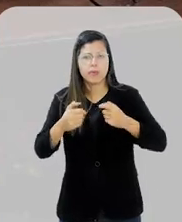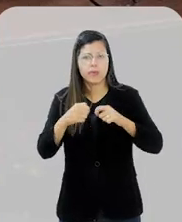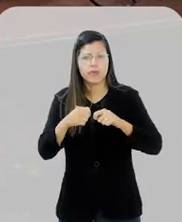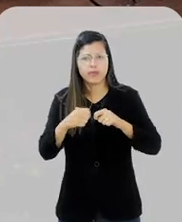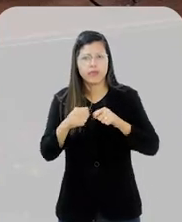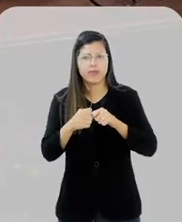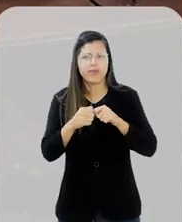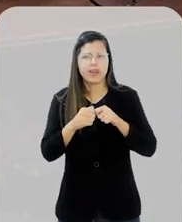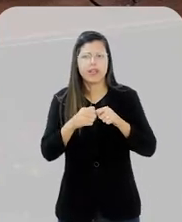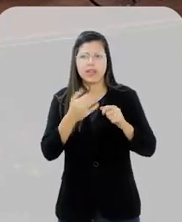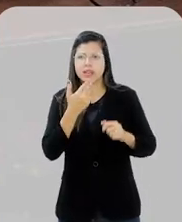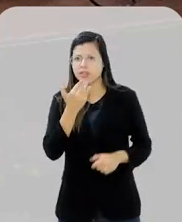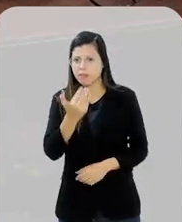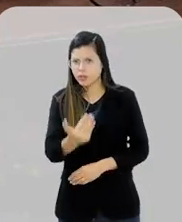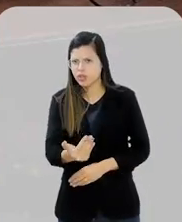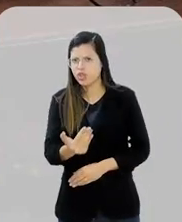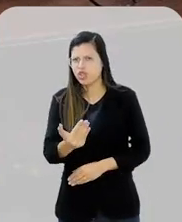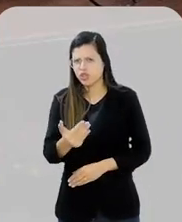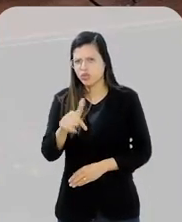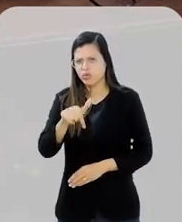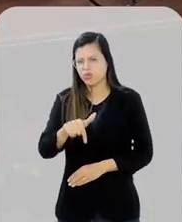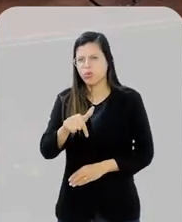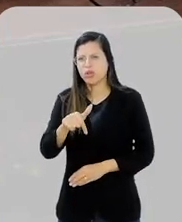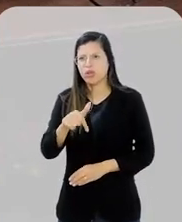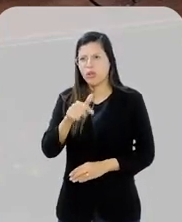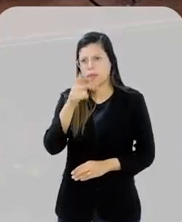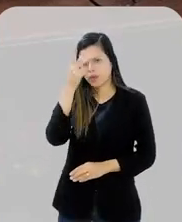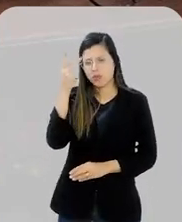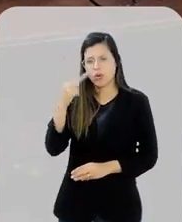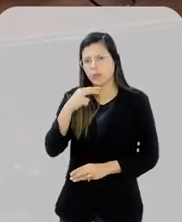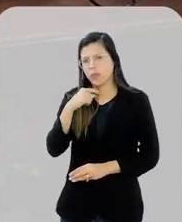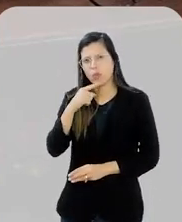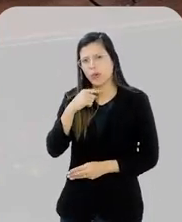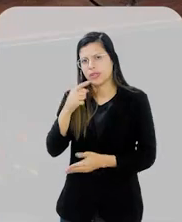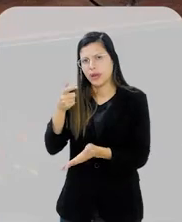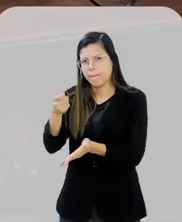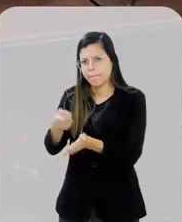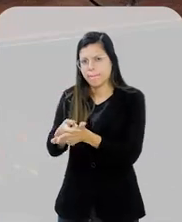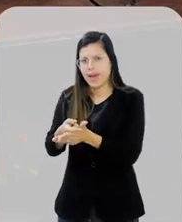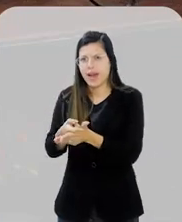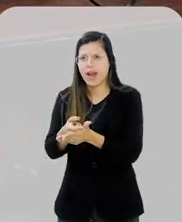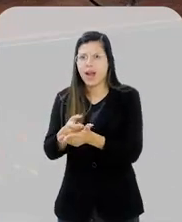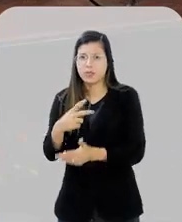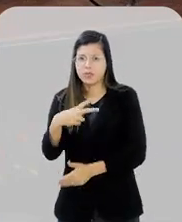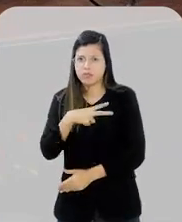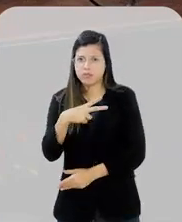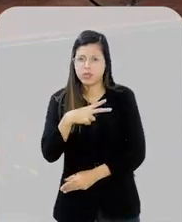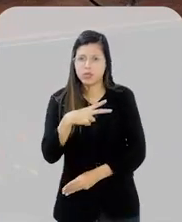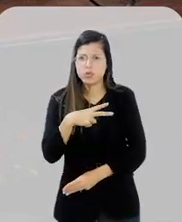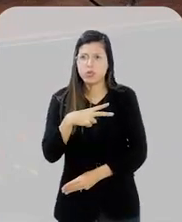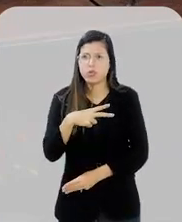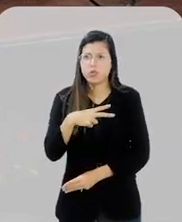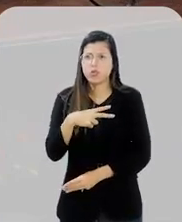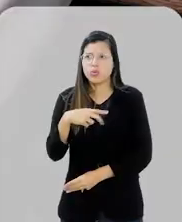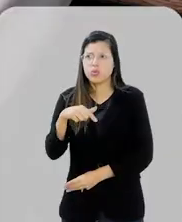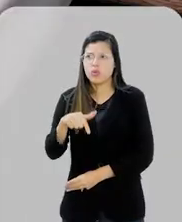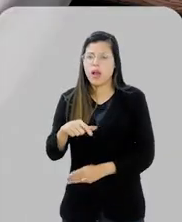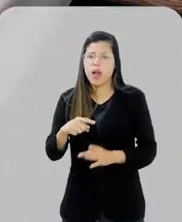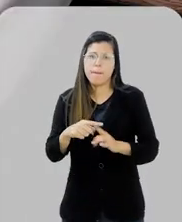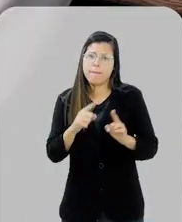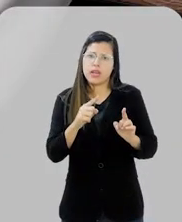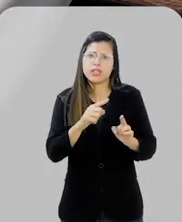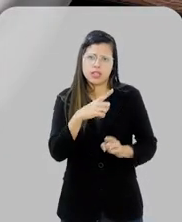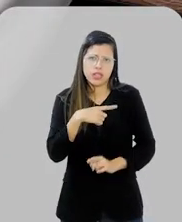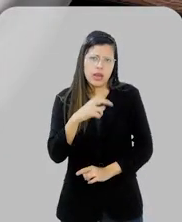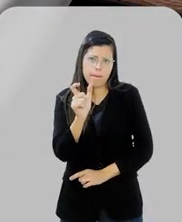que é feito esse encaminhamento aí da paciente, né, que não pode pagar por particular e vai recorrer aí, né, ao plano de saúde ou mesmo